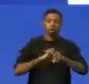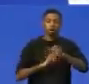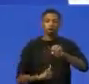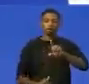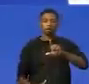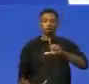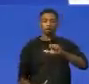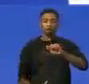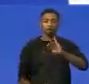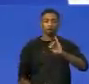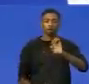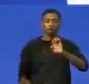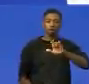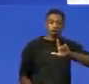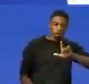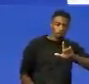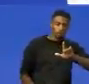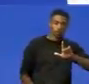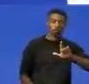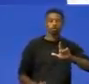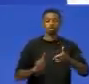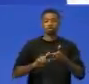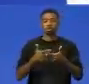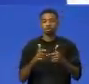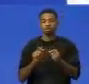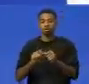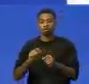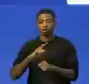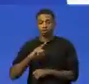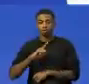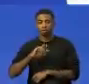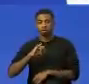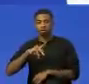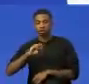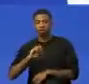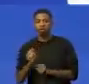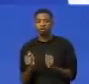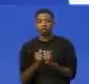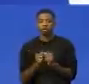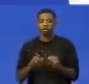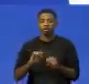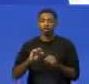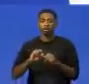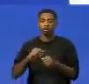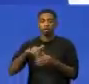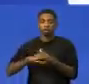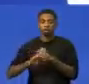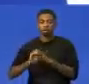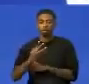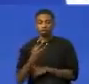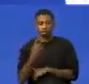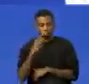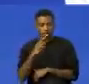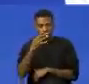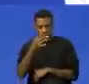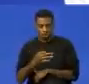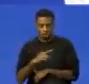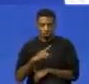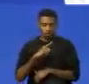será destilado 1. E o óleo de linhaça, as vitaminas lipossolúveis irão para o resíduo 4. Então,